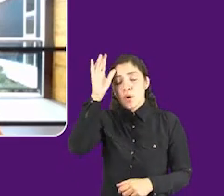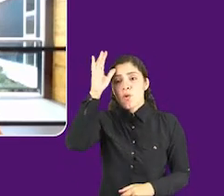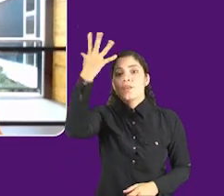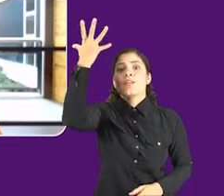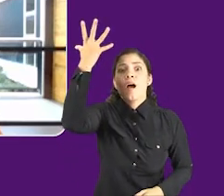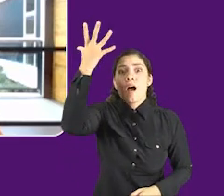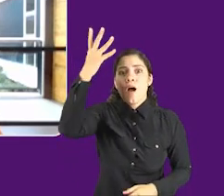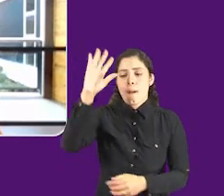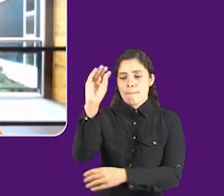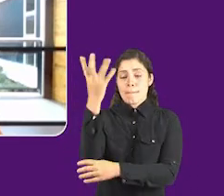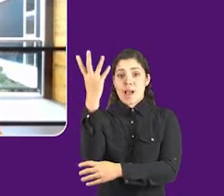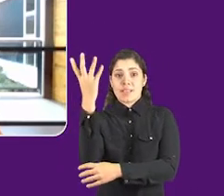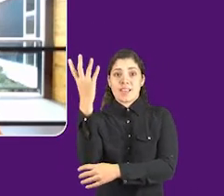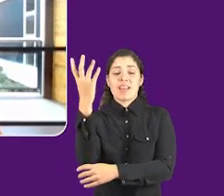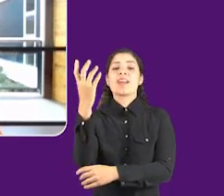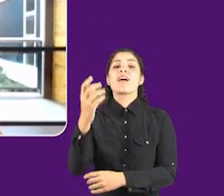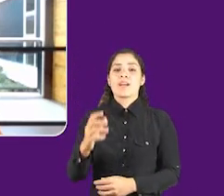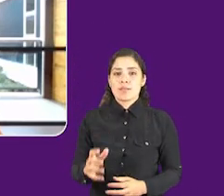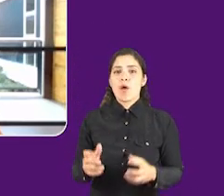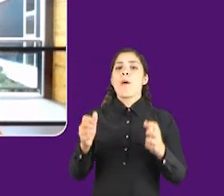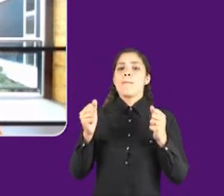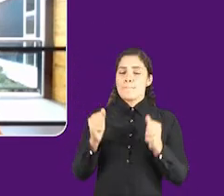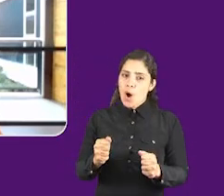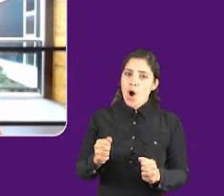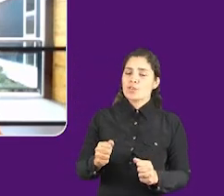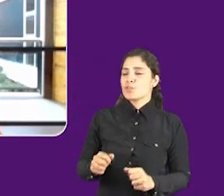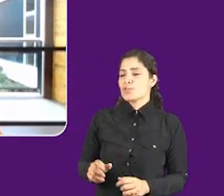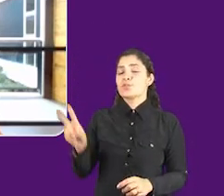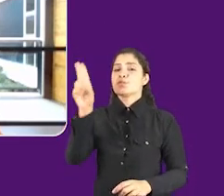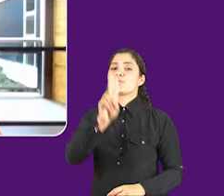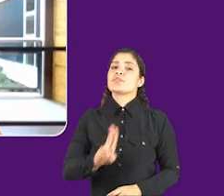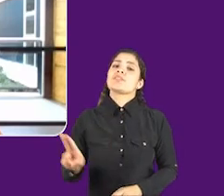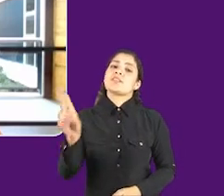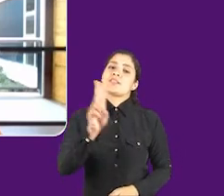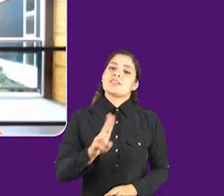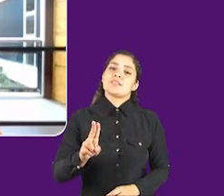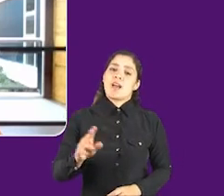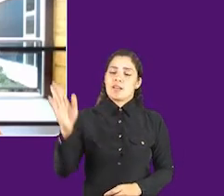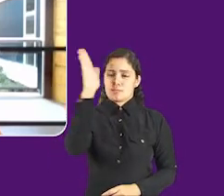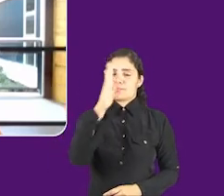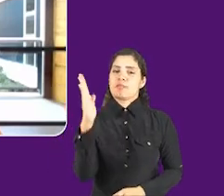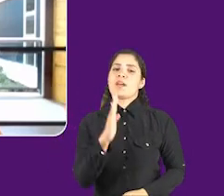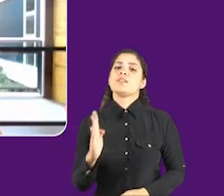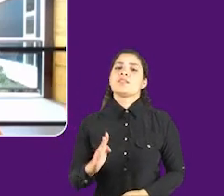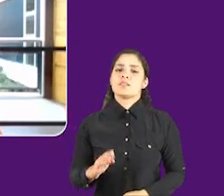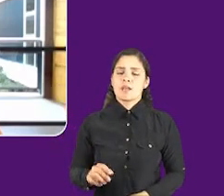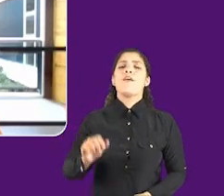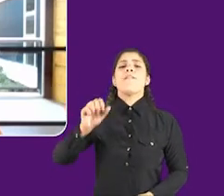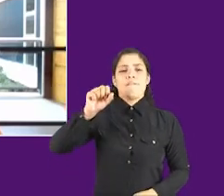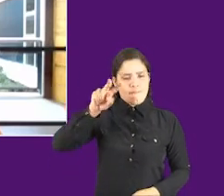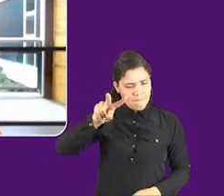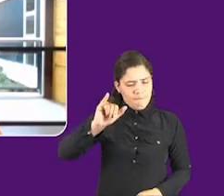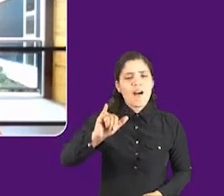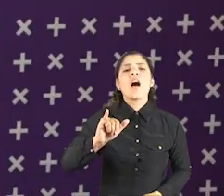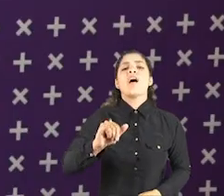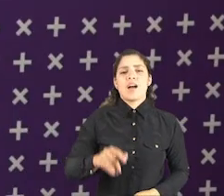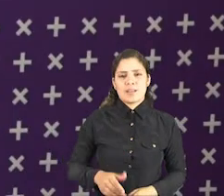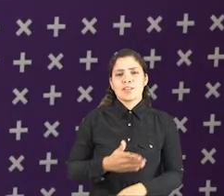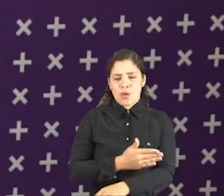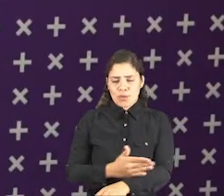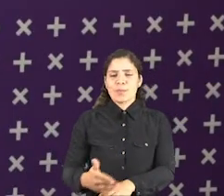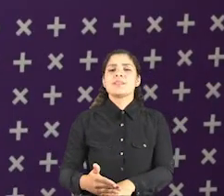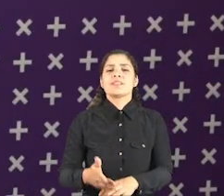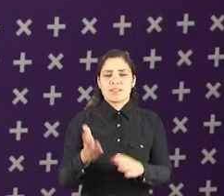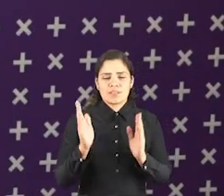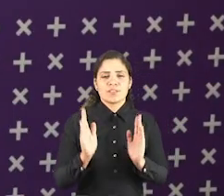madeira seja um pouco mais utilizado ao redor do país mas vai acontecer na tomba e ele possível Oi